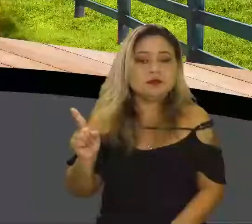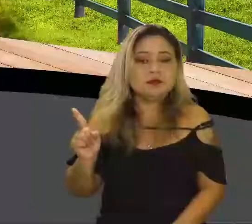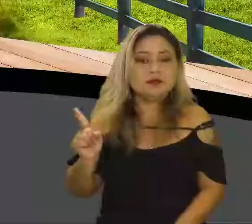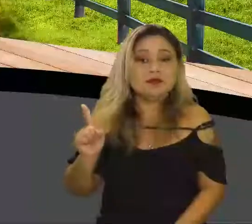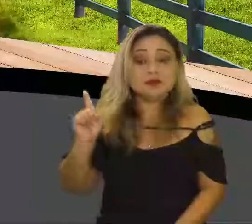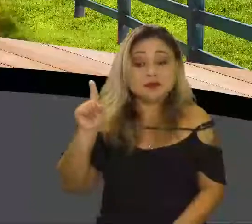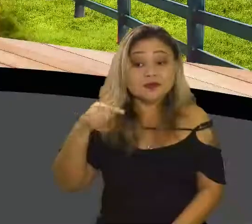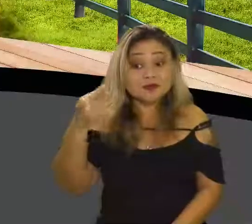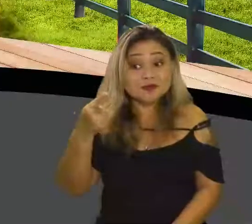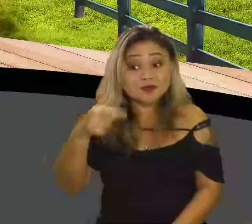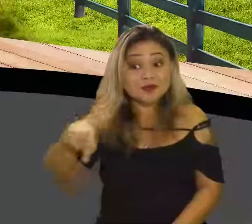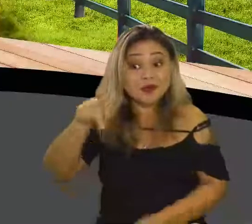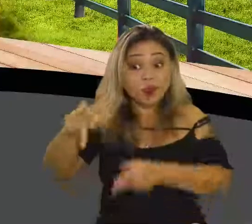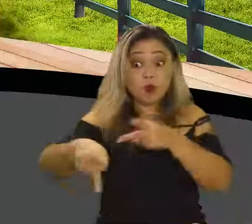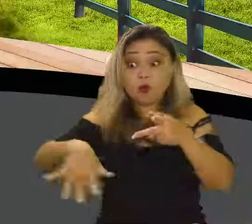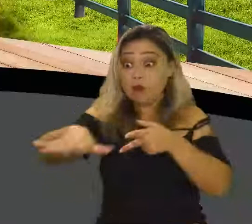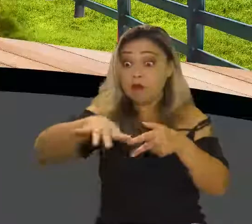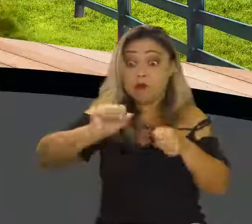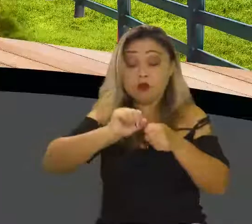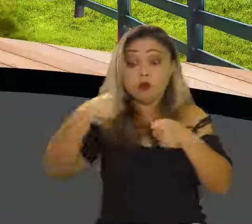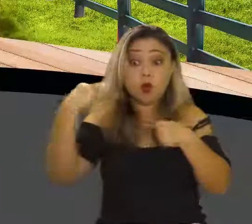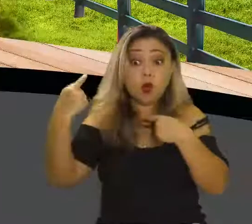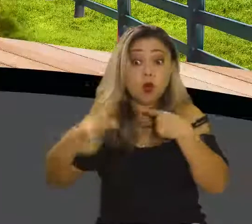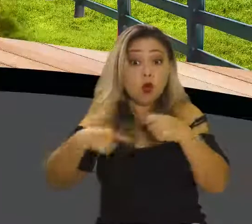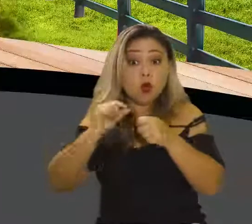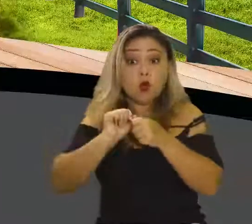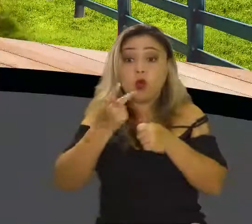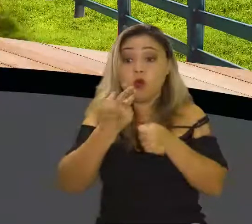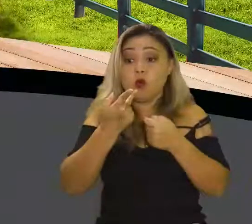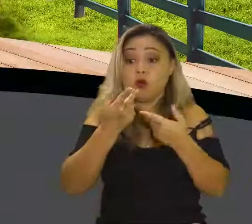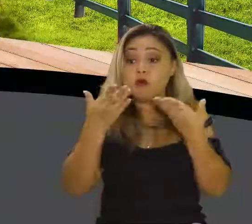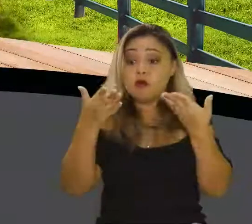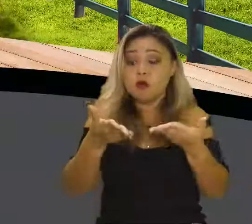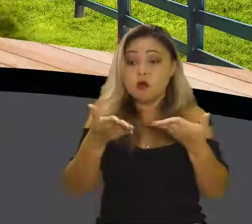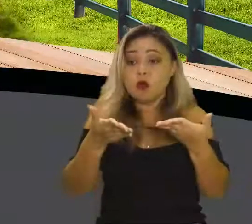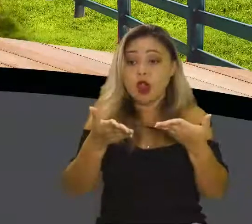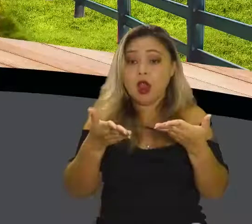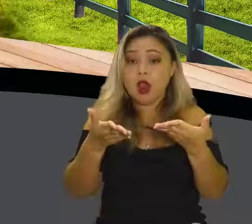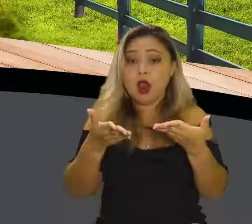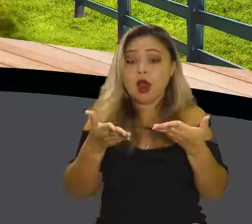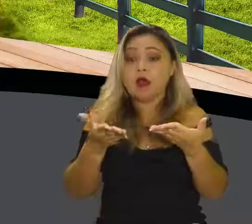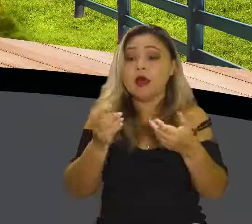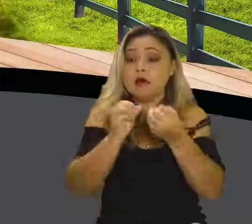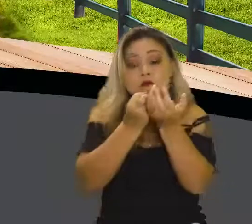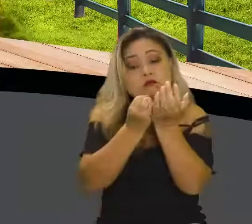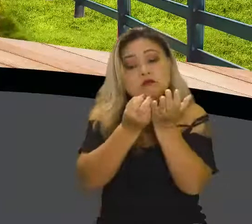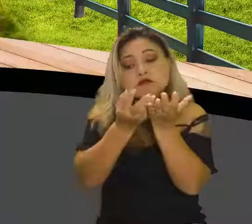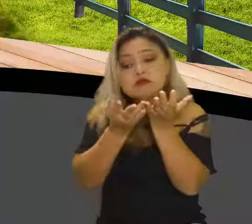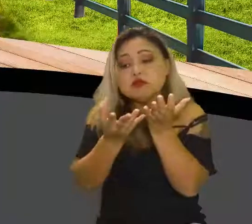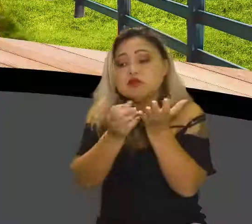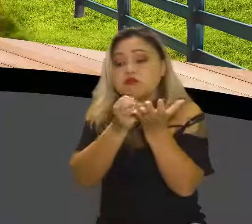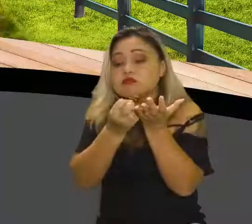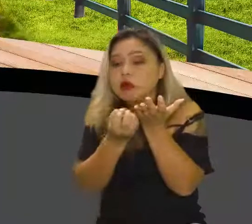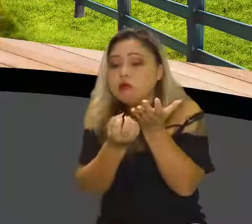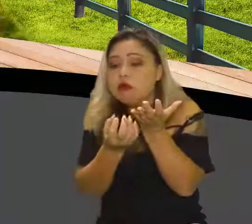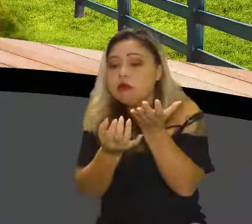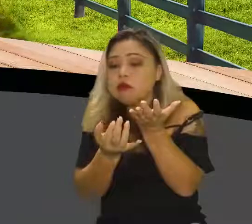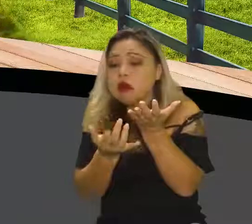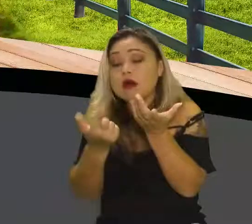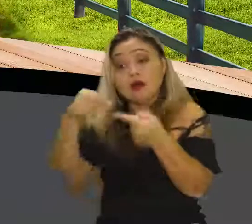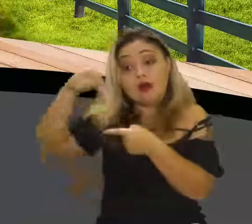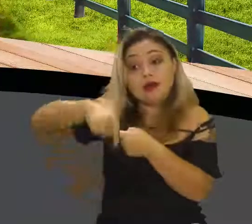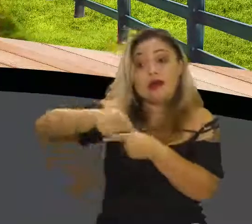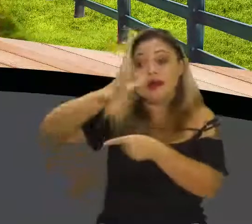Eu vou deixar esse povo aqui doido. Quando eu for falar sobre ovoposição, eu vou trazer uma